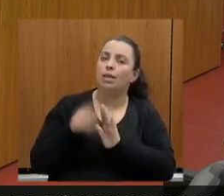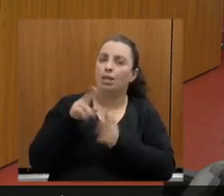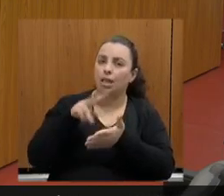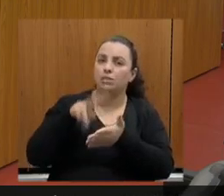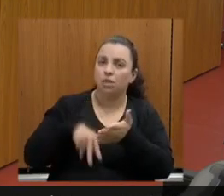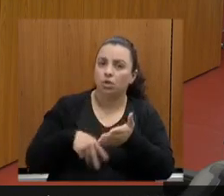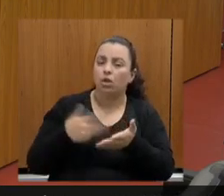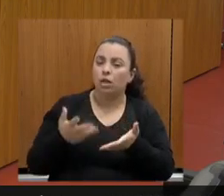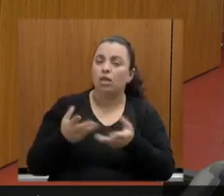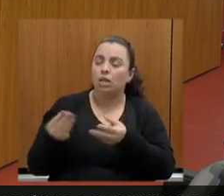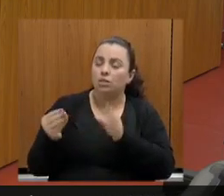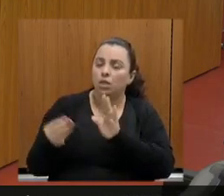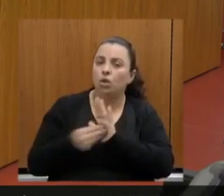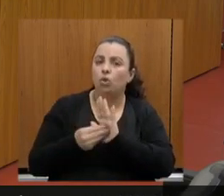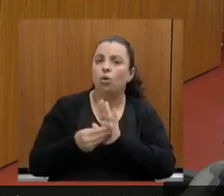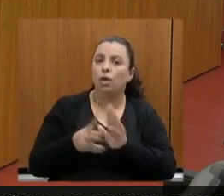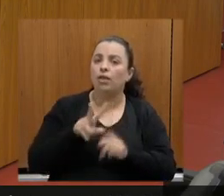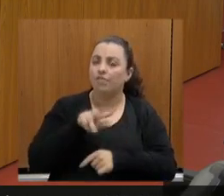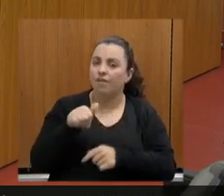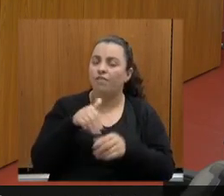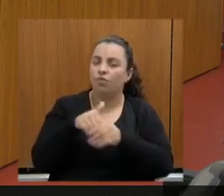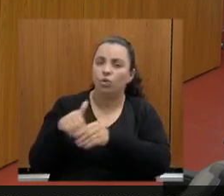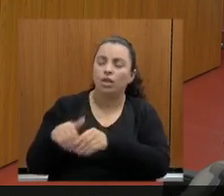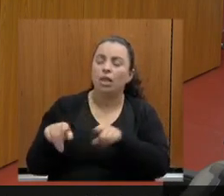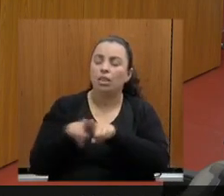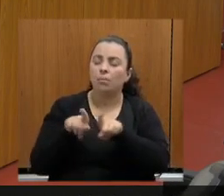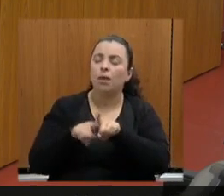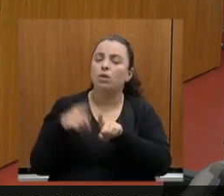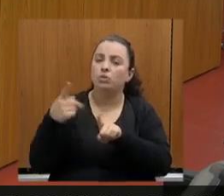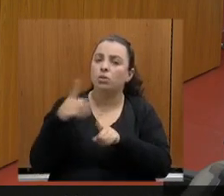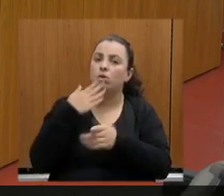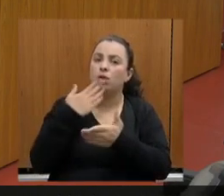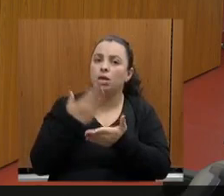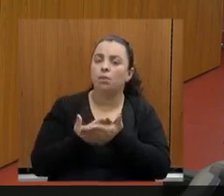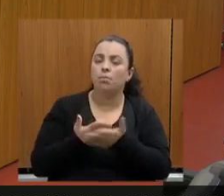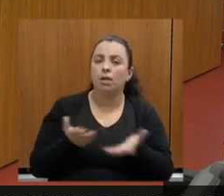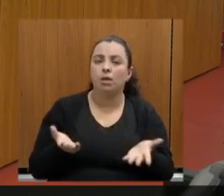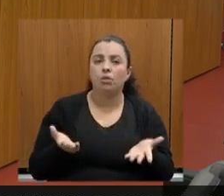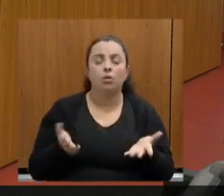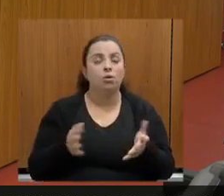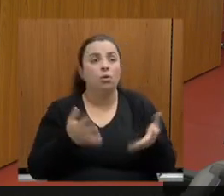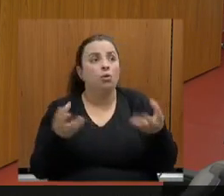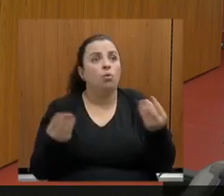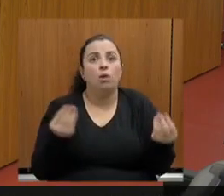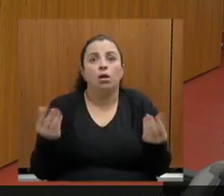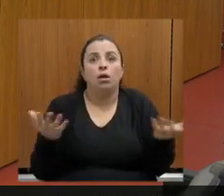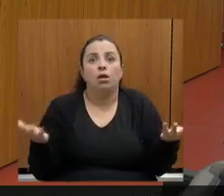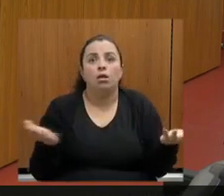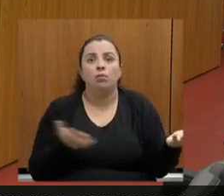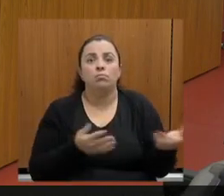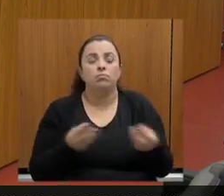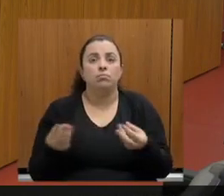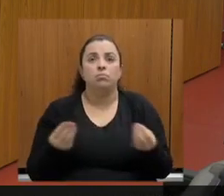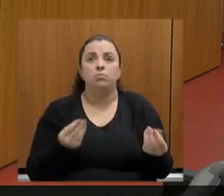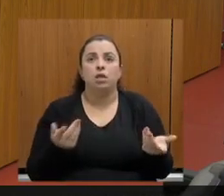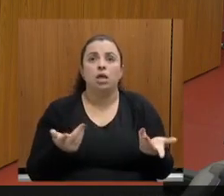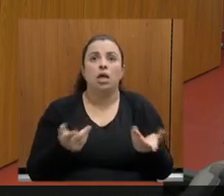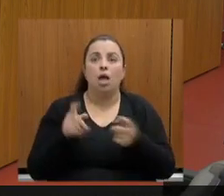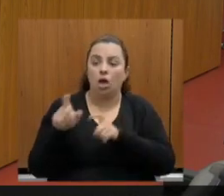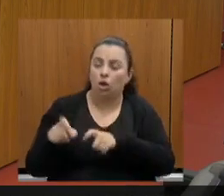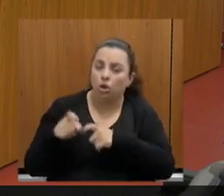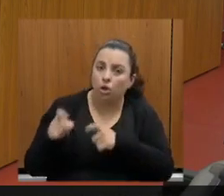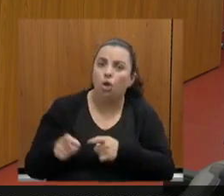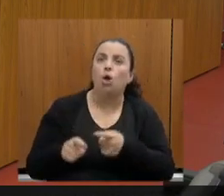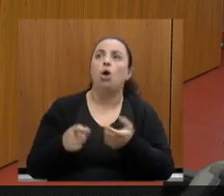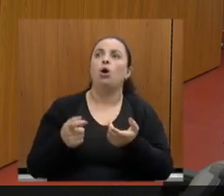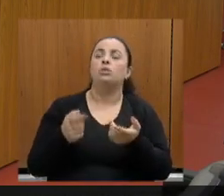está sendo incluído e vai ser votado o requerimento, o negócio